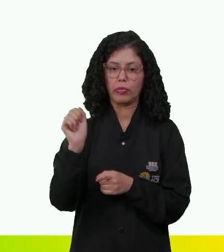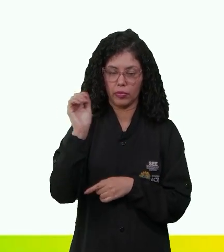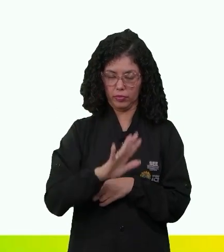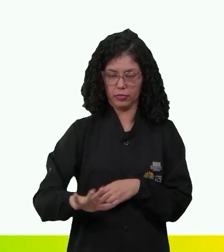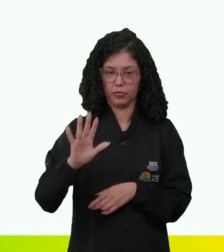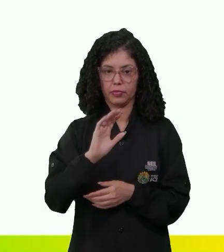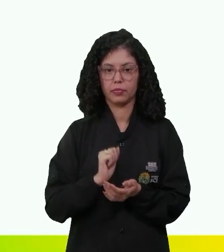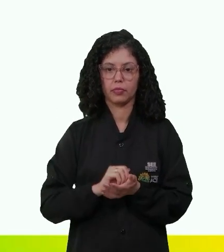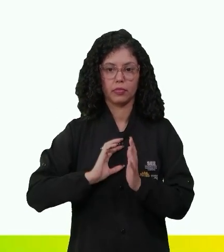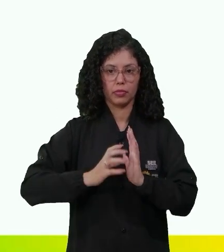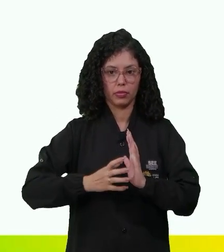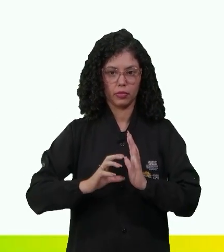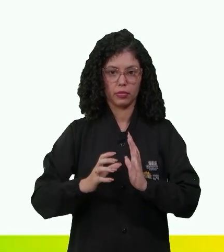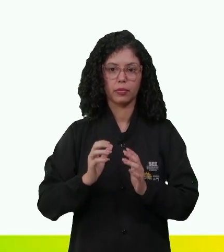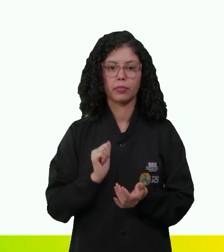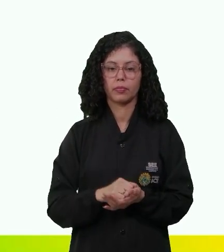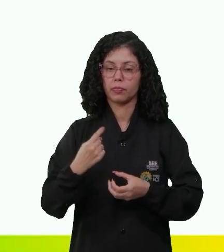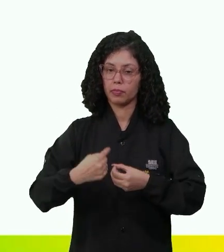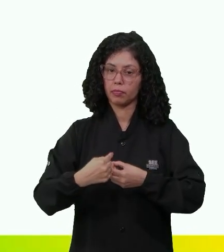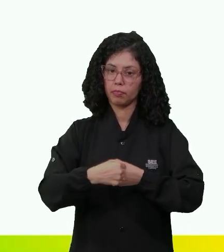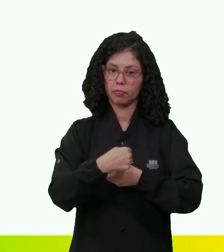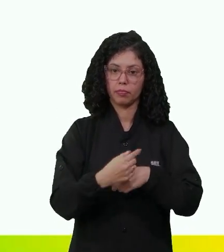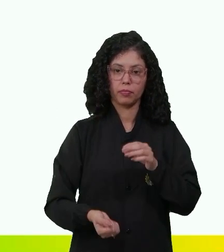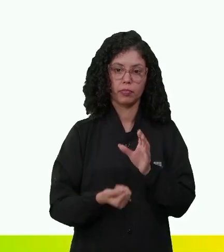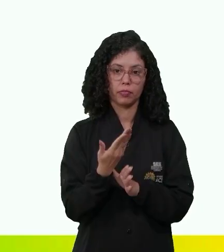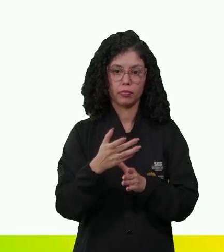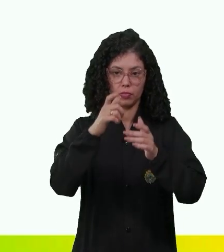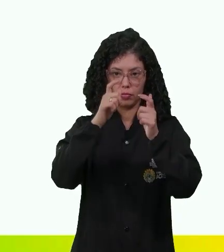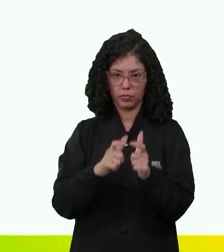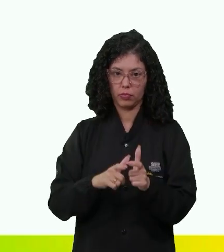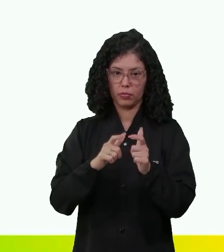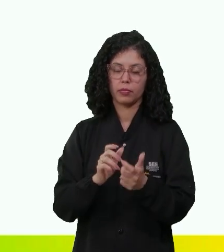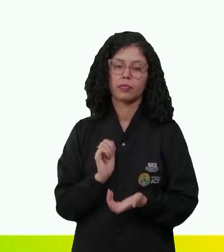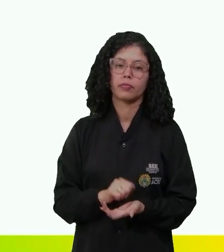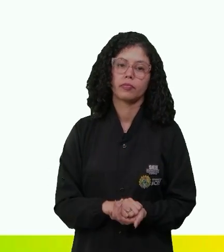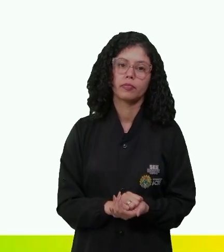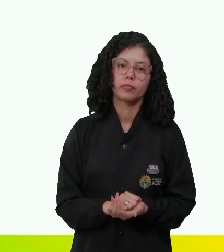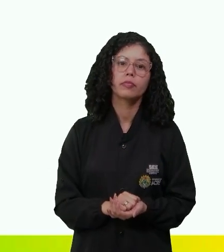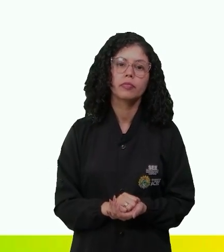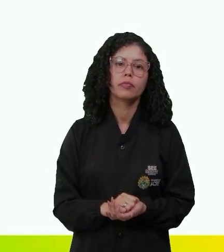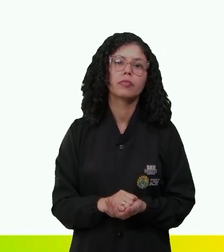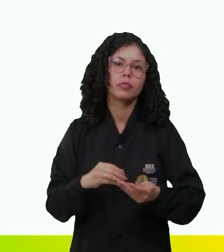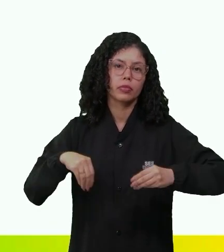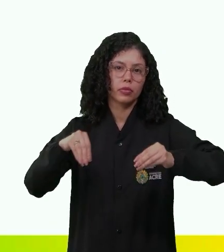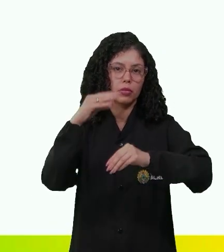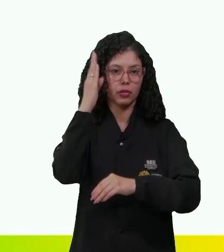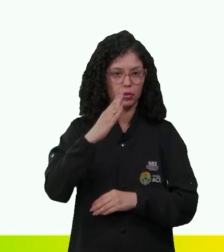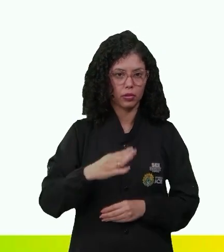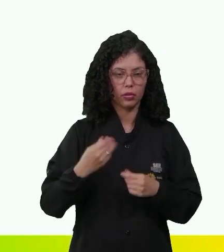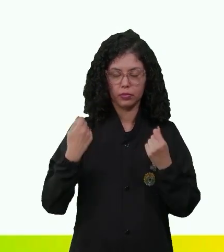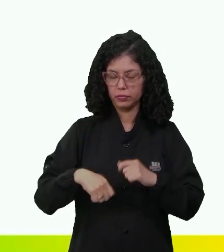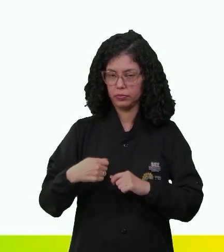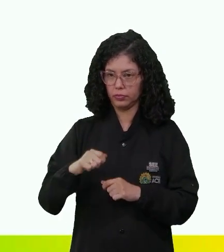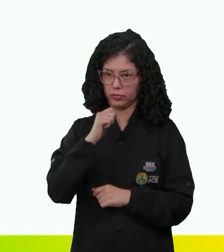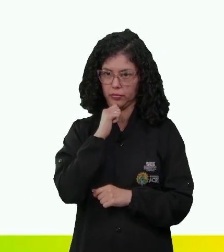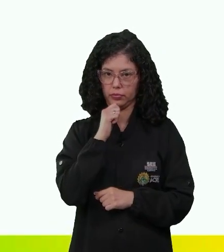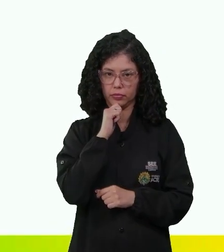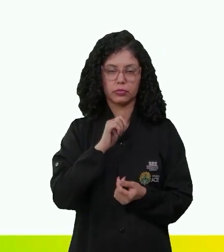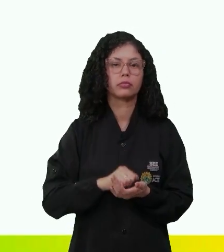câmaras municipais eram mais locais, então o território brasileiro precisava